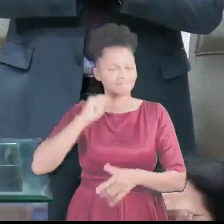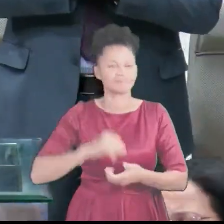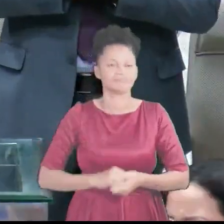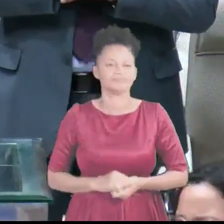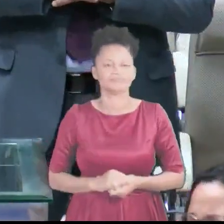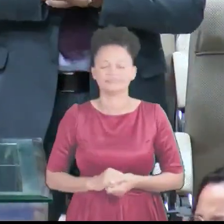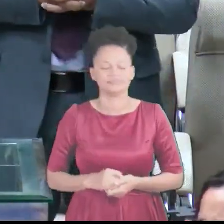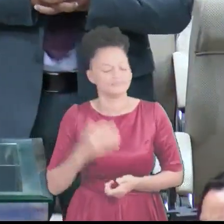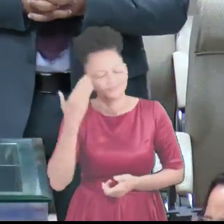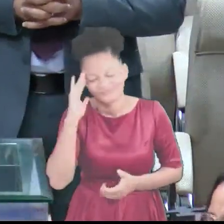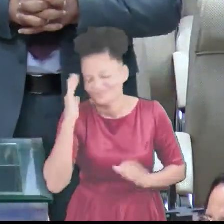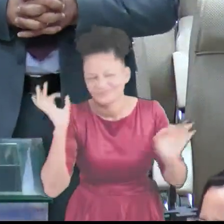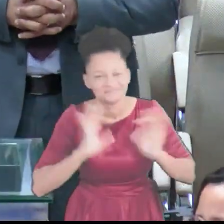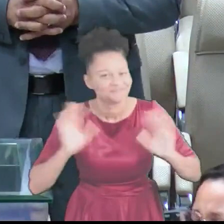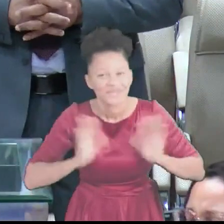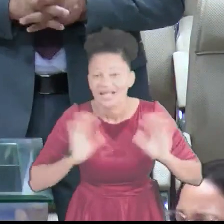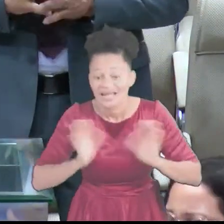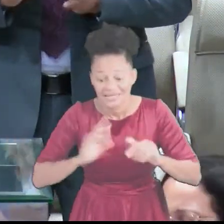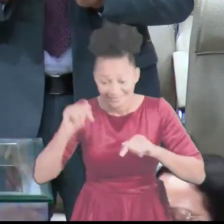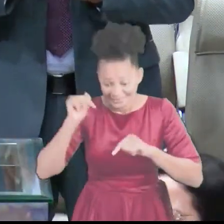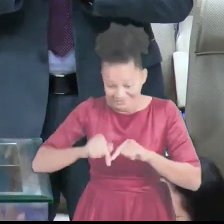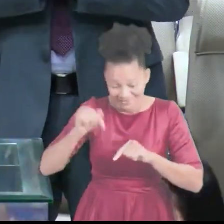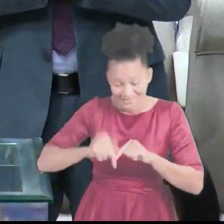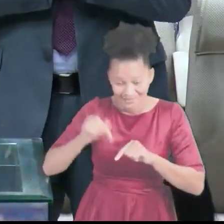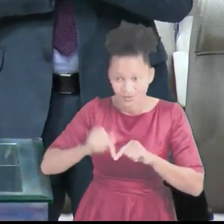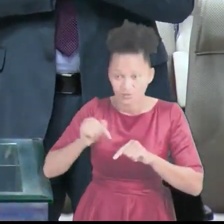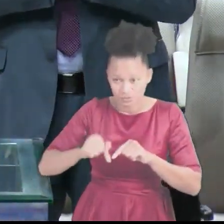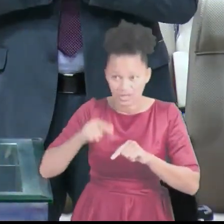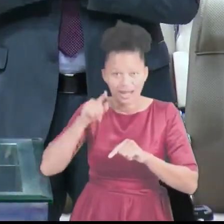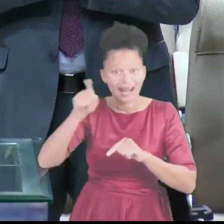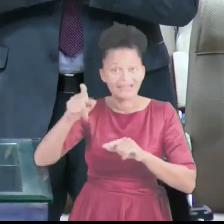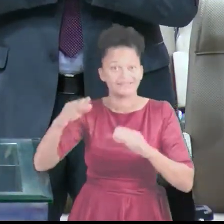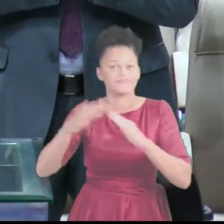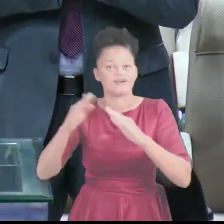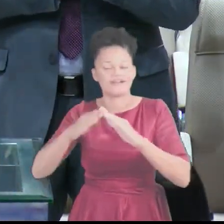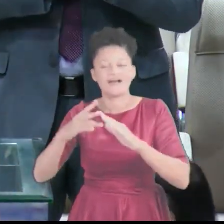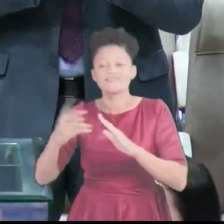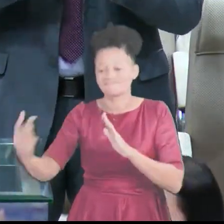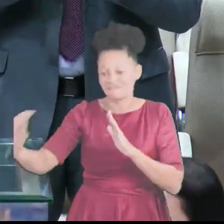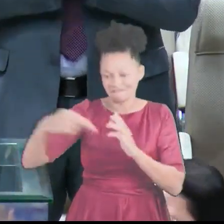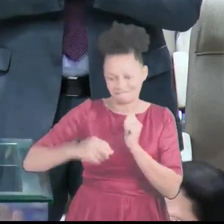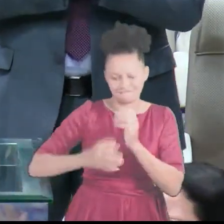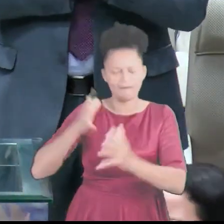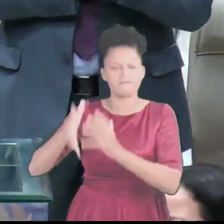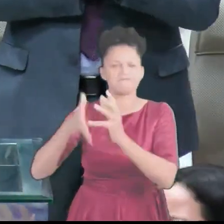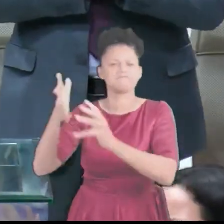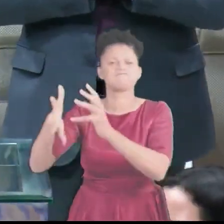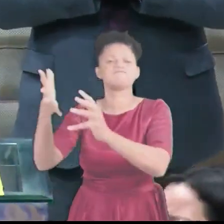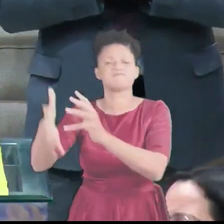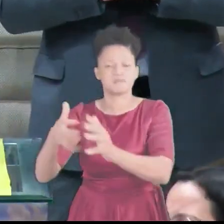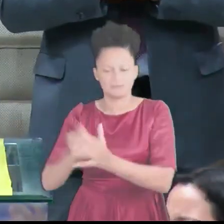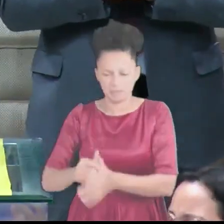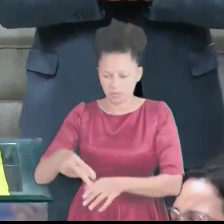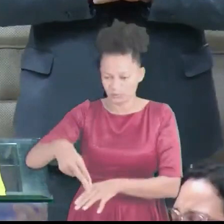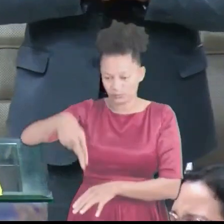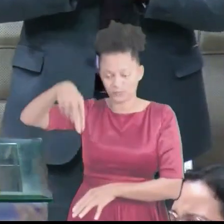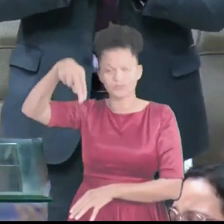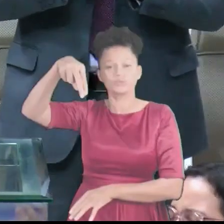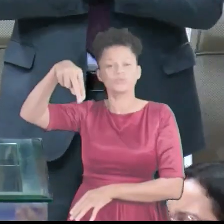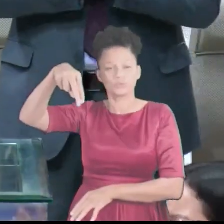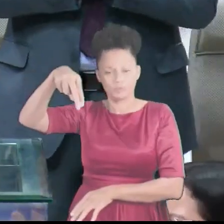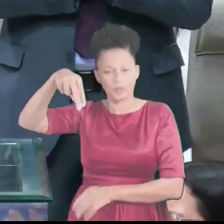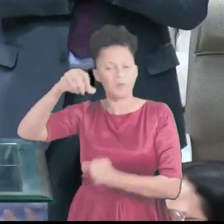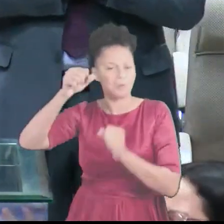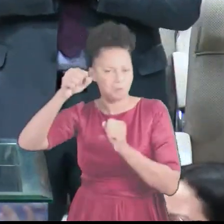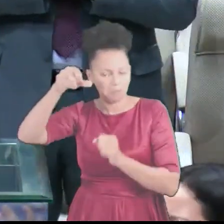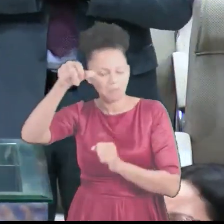Não, tu não entendeu não. E daqui o urso vai ouvir lá. Ele pode estar no norte,